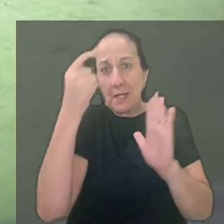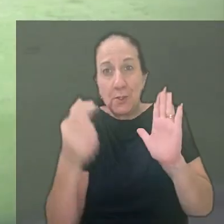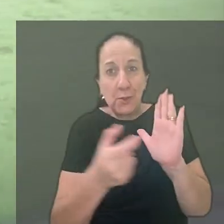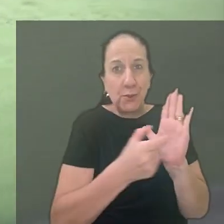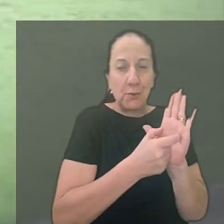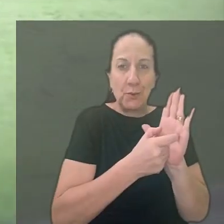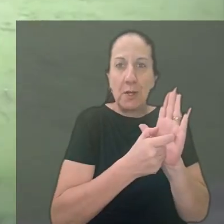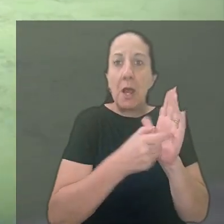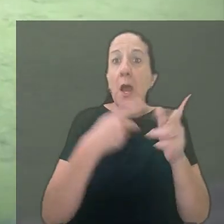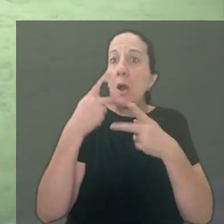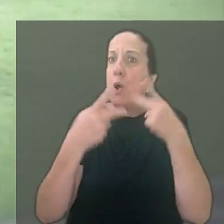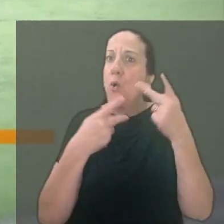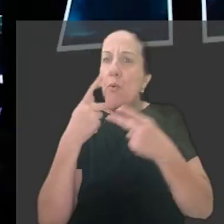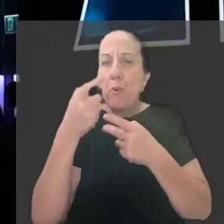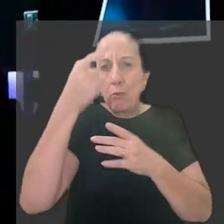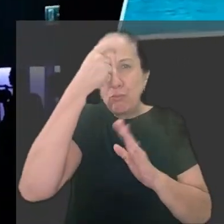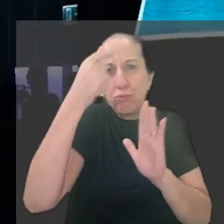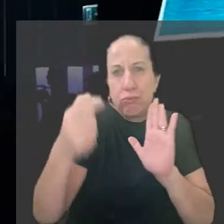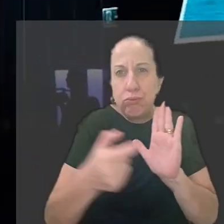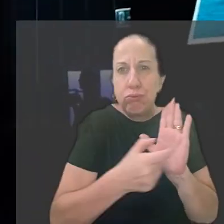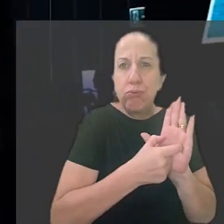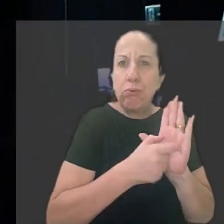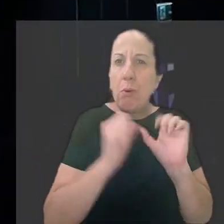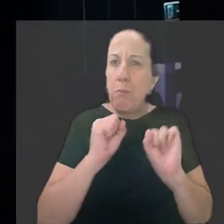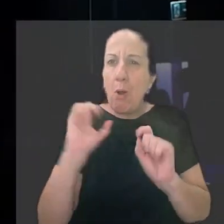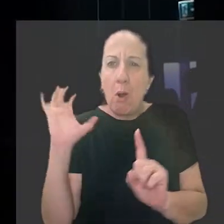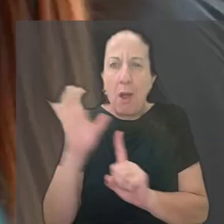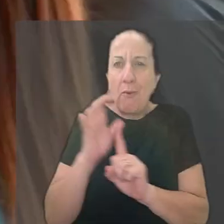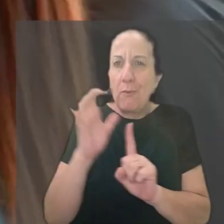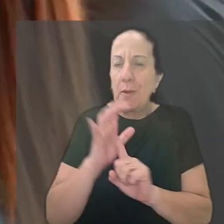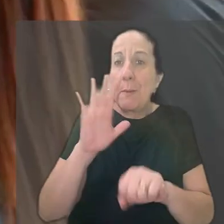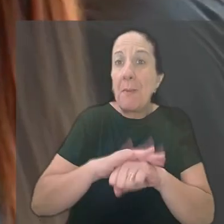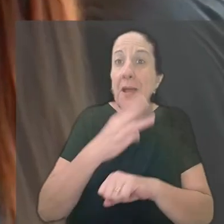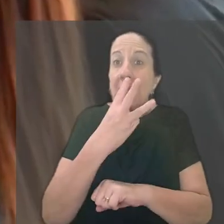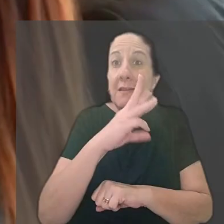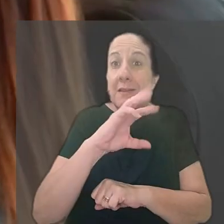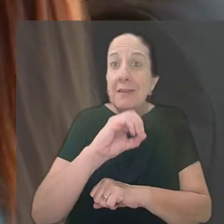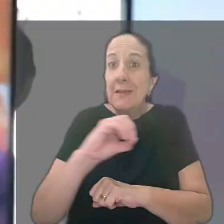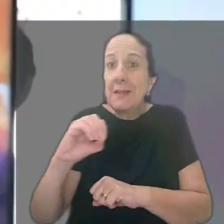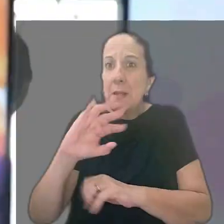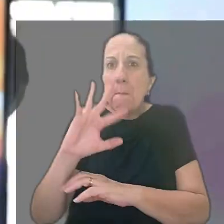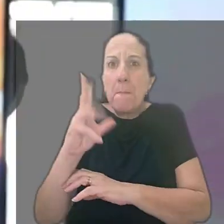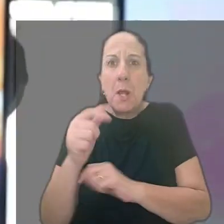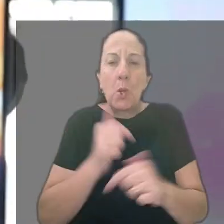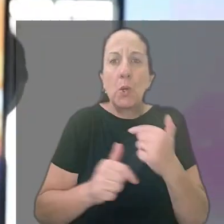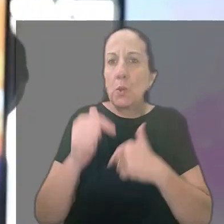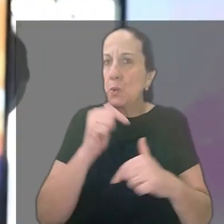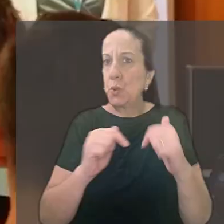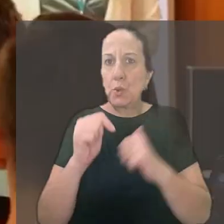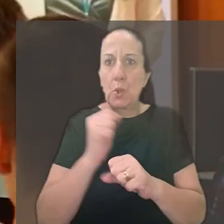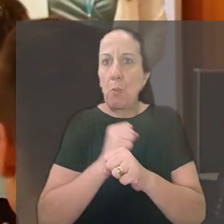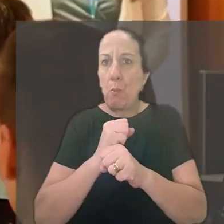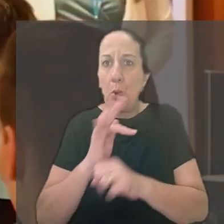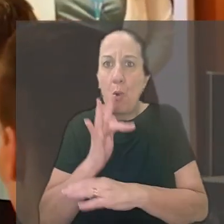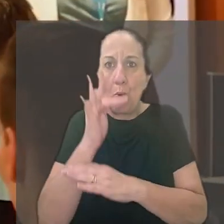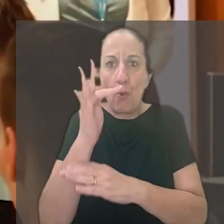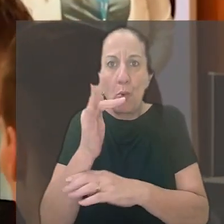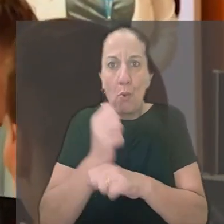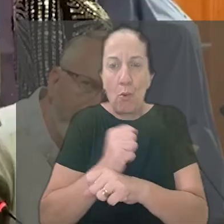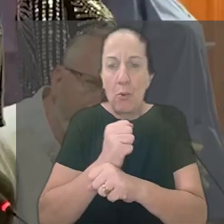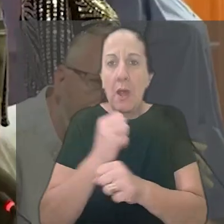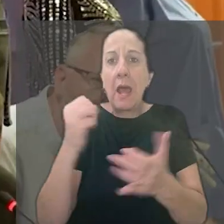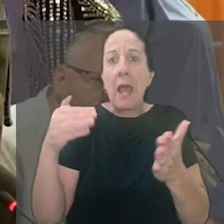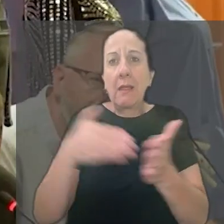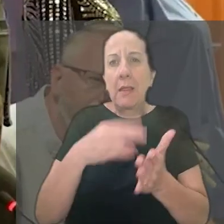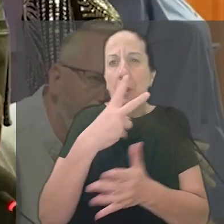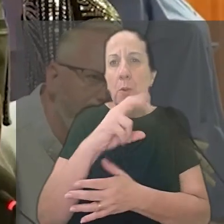IA. Estimativas revelam que a inteligência artificial pode afetar mais de 300 milhões de empregos nos próximos